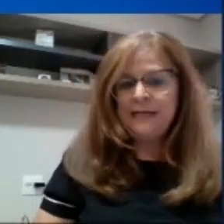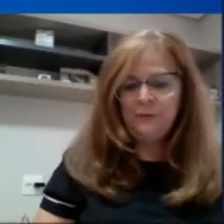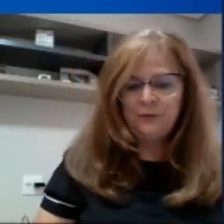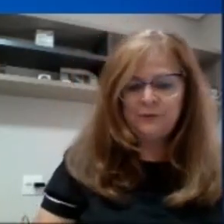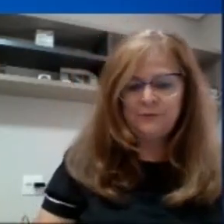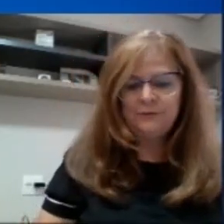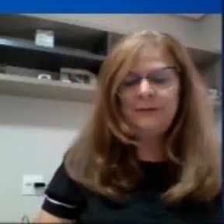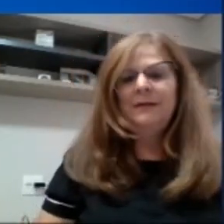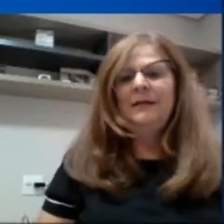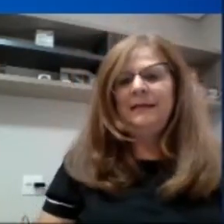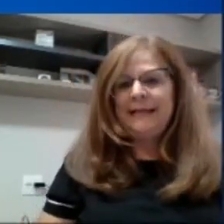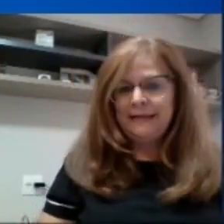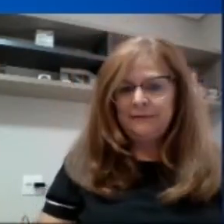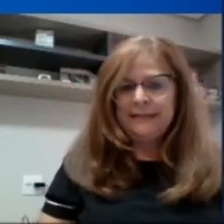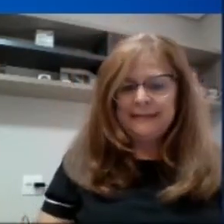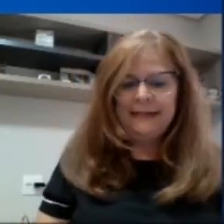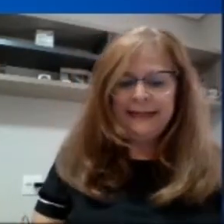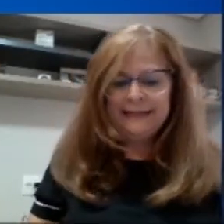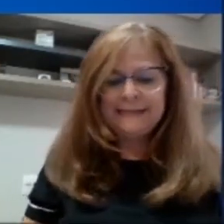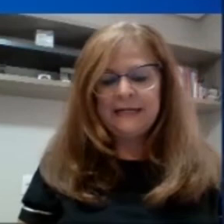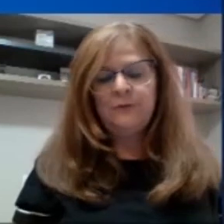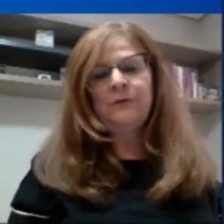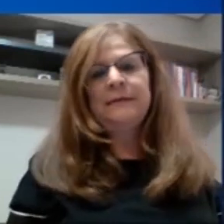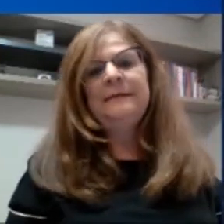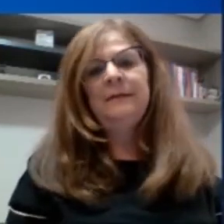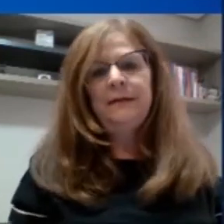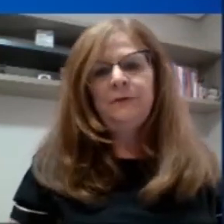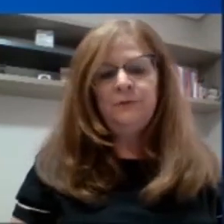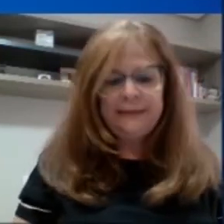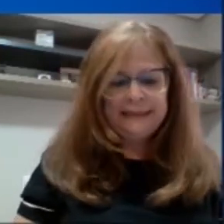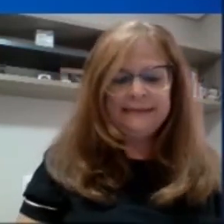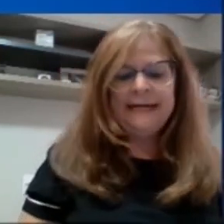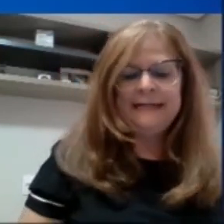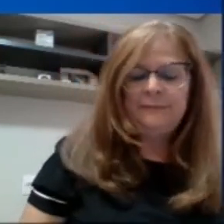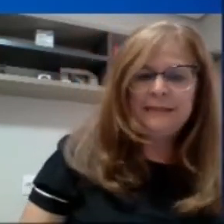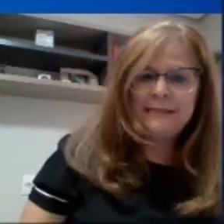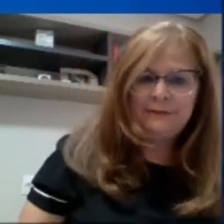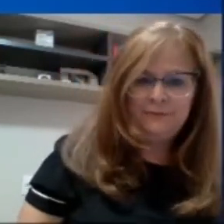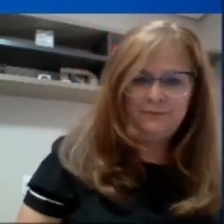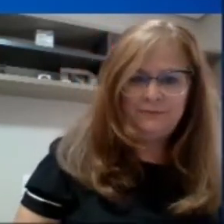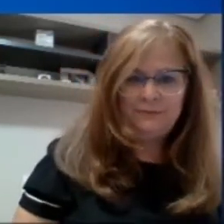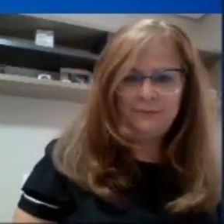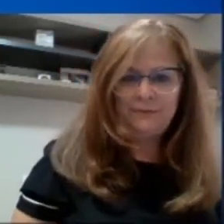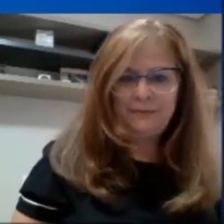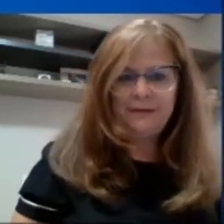outros recursos. E dentro dessa lei, esses recursos, um deles é a expressão.